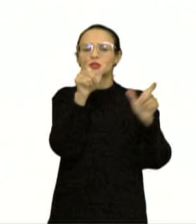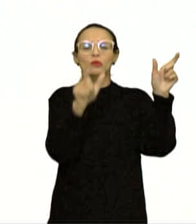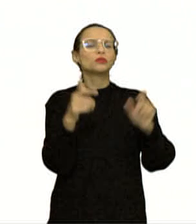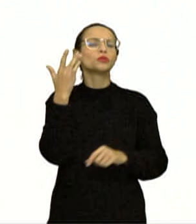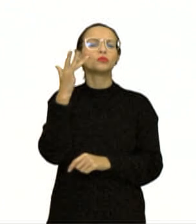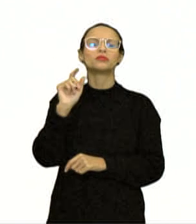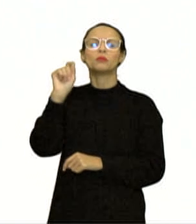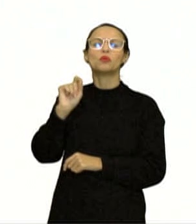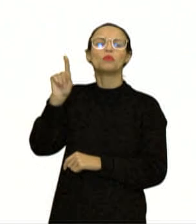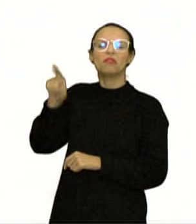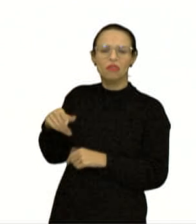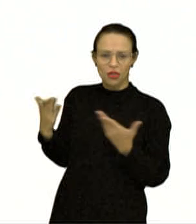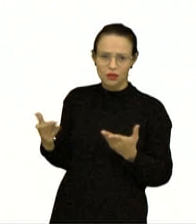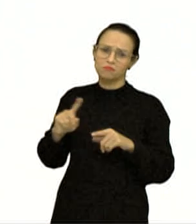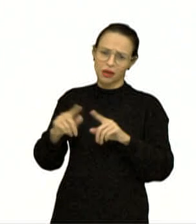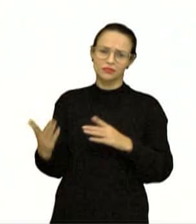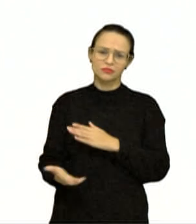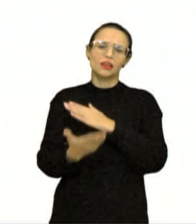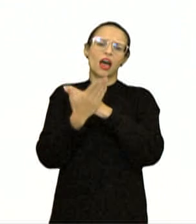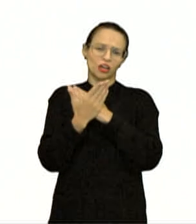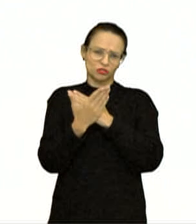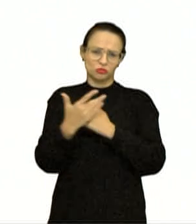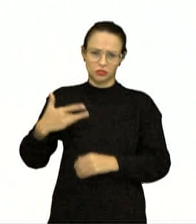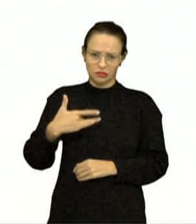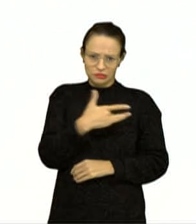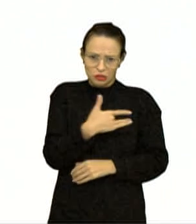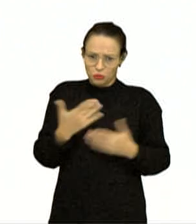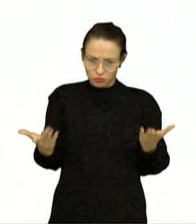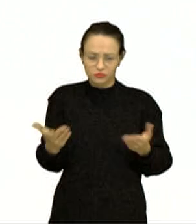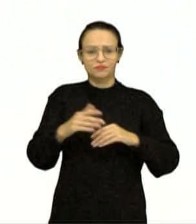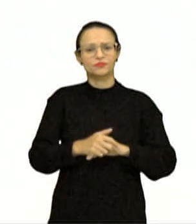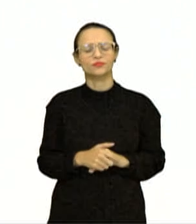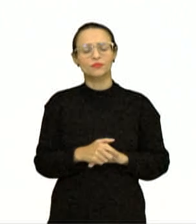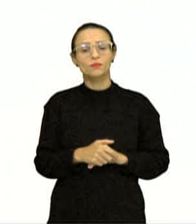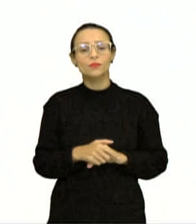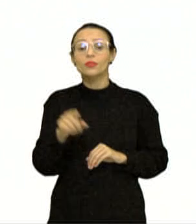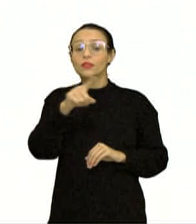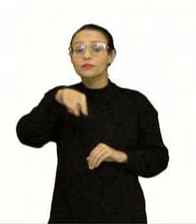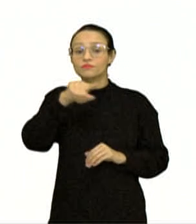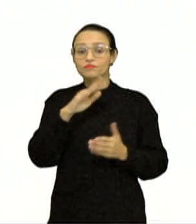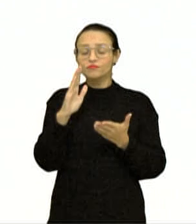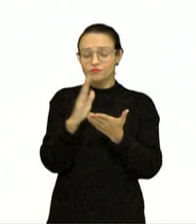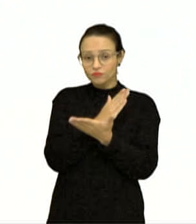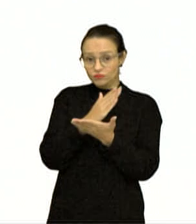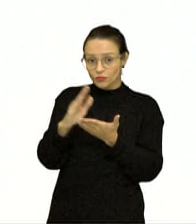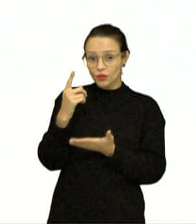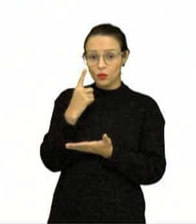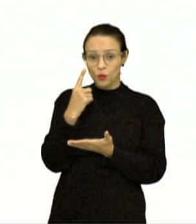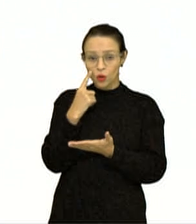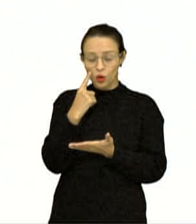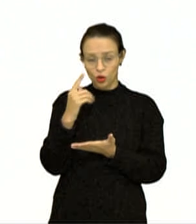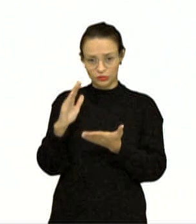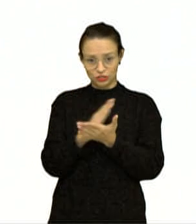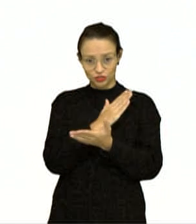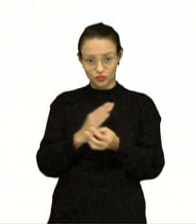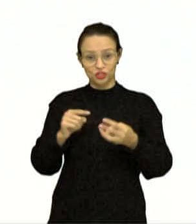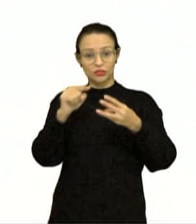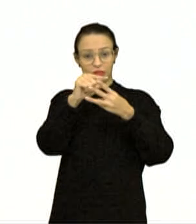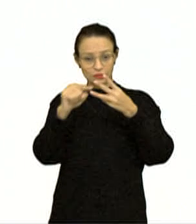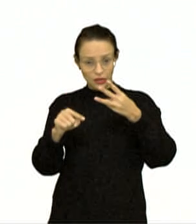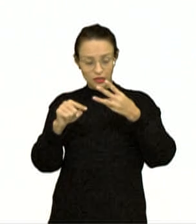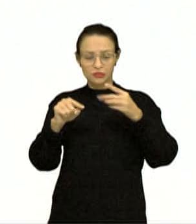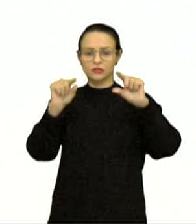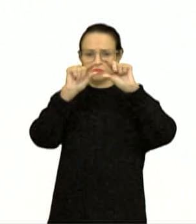aos bilhões ajudam a digestão. Nós podemos dividir esse trecho em três orações.